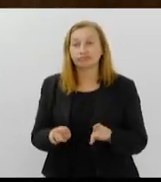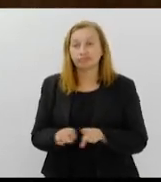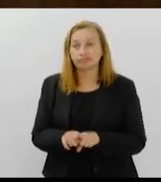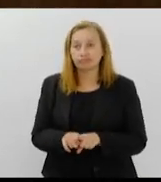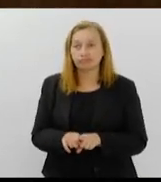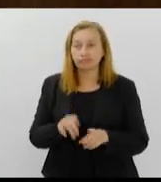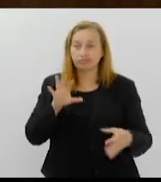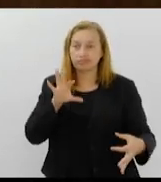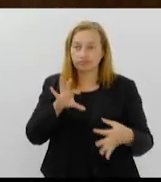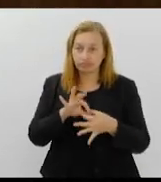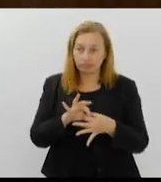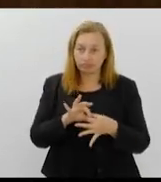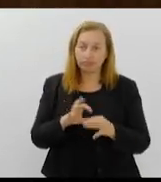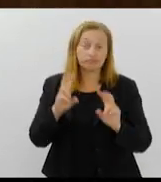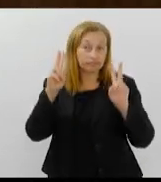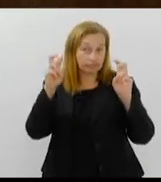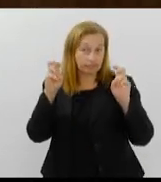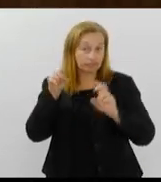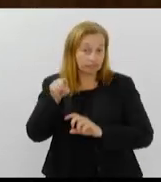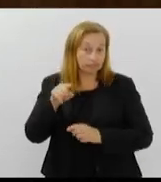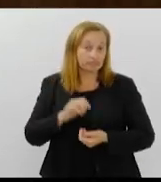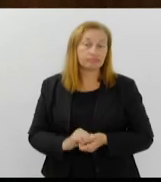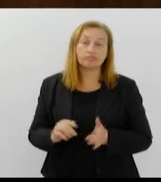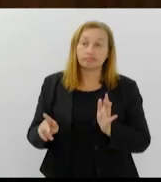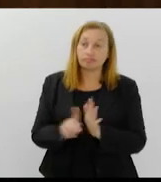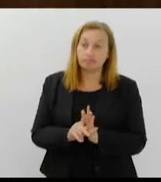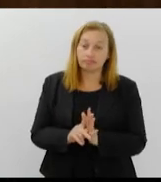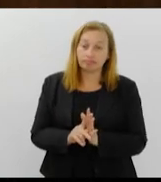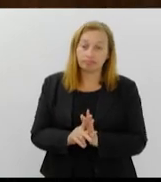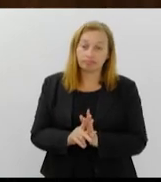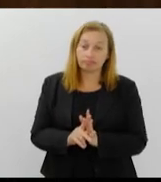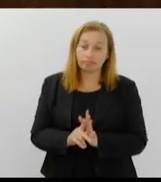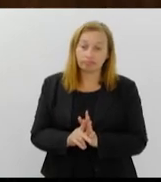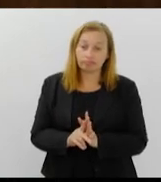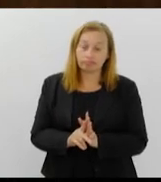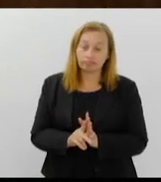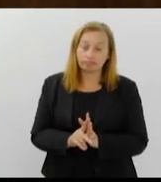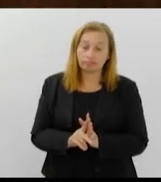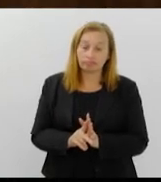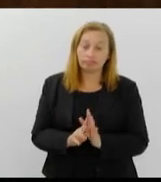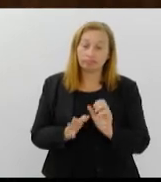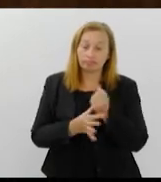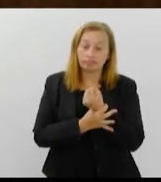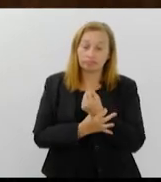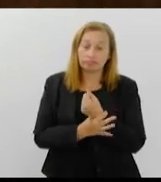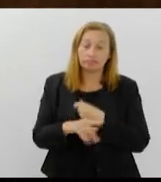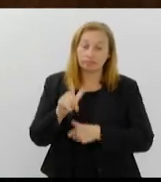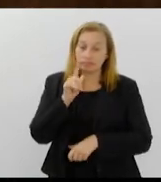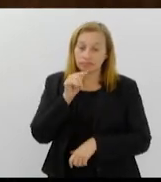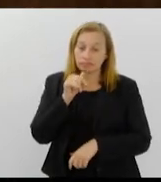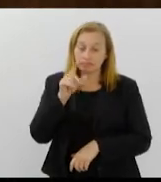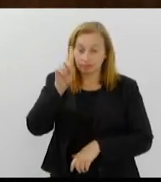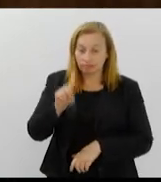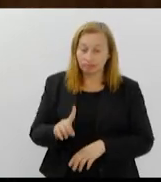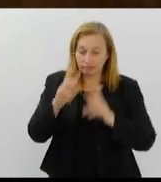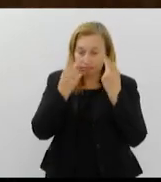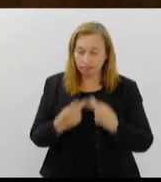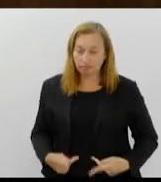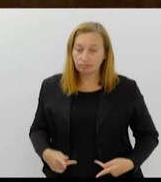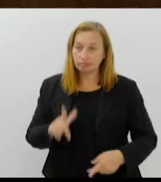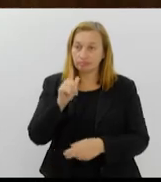é vinculado a esse tema do projeto de promoção da segurança hídrica, o direito humano à água